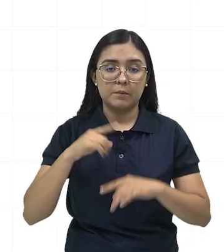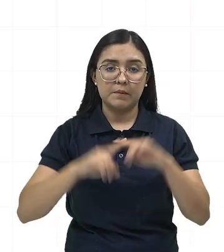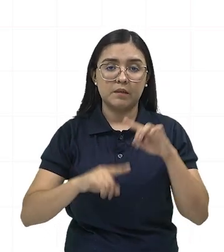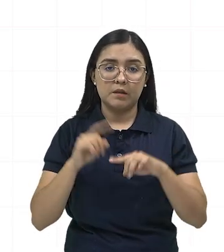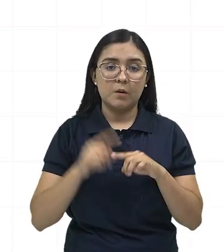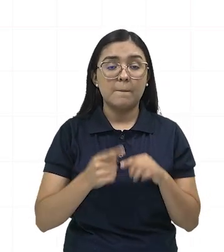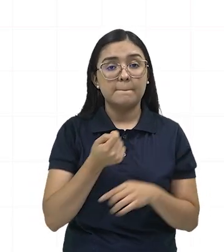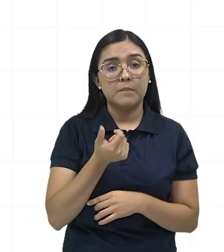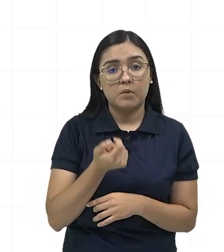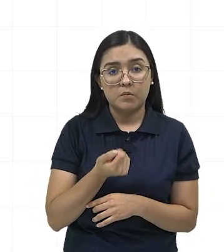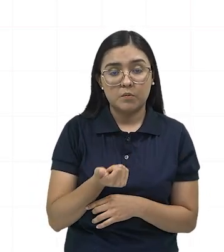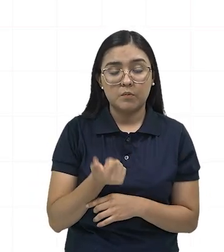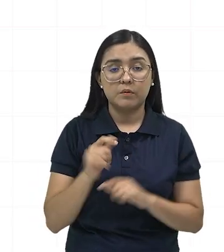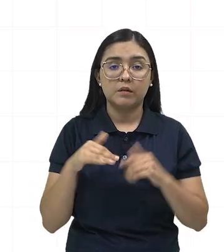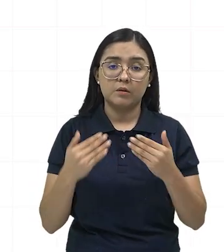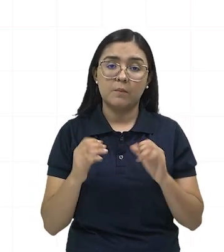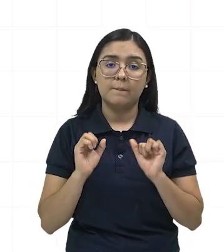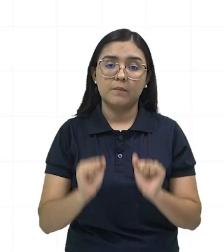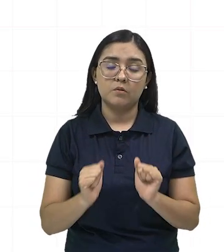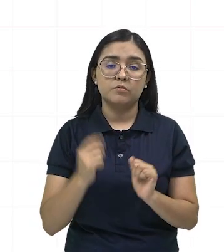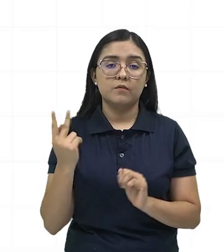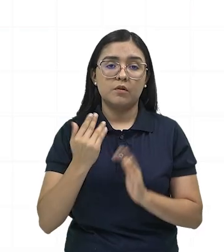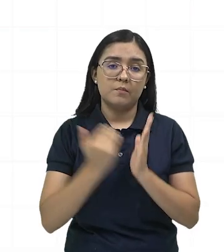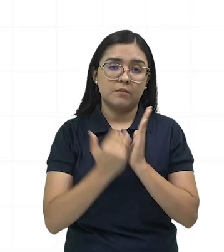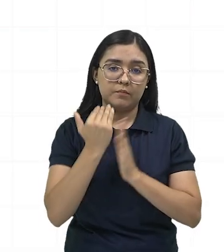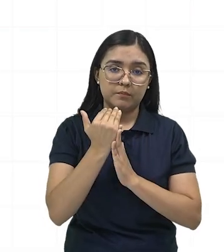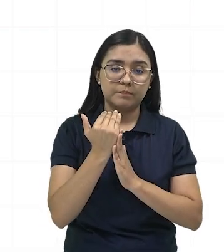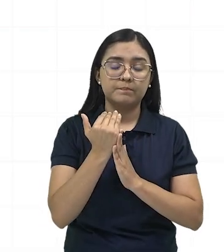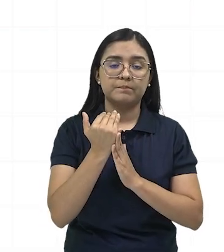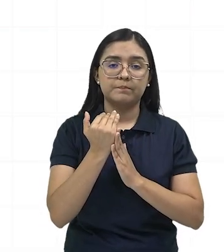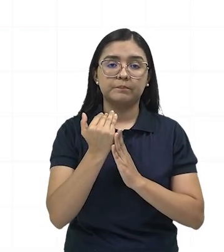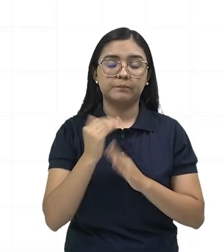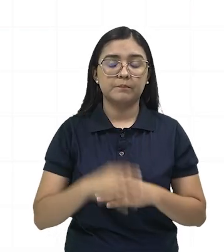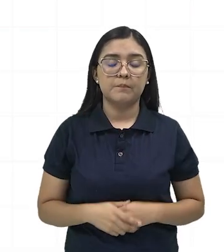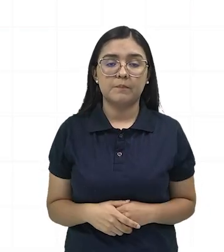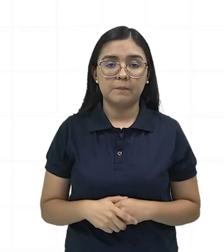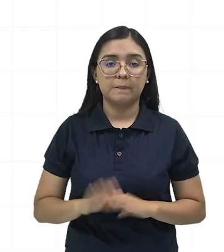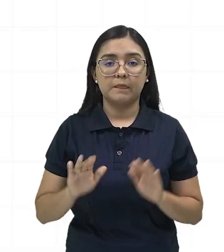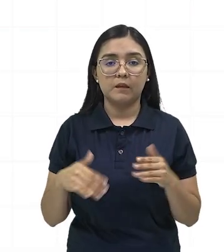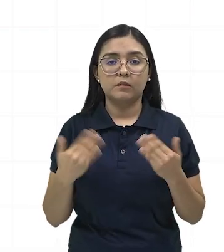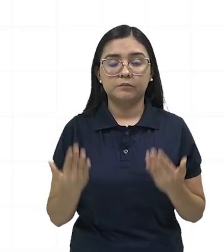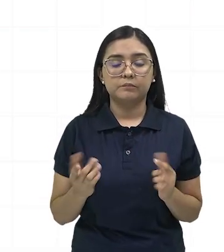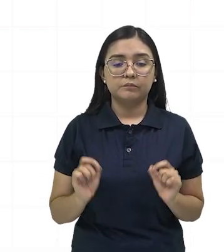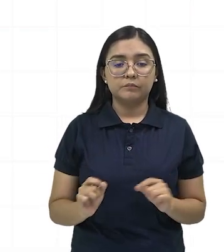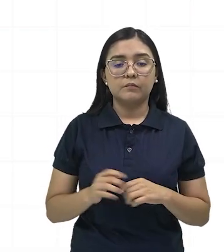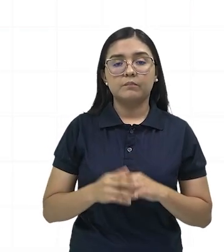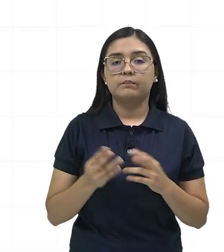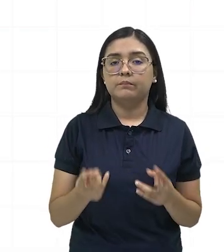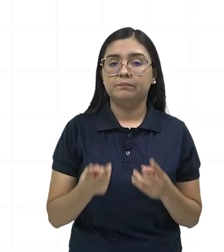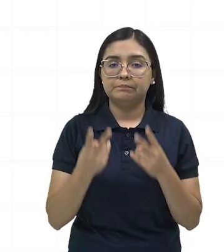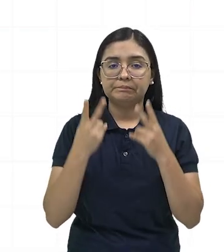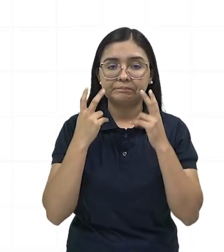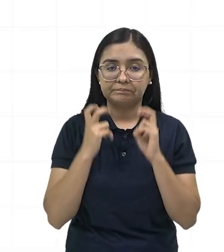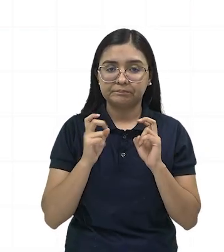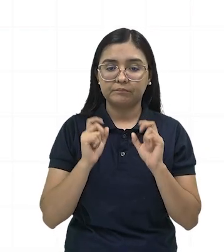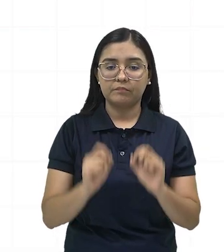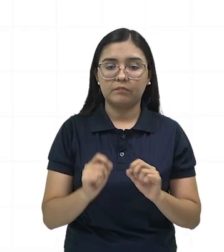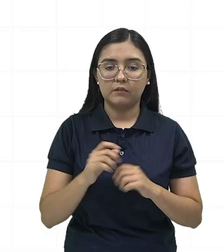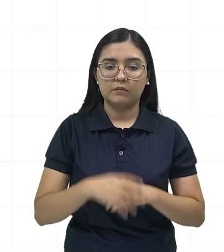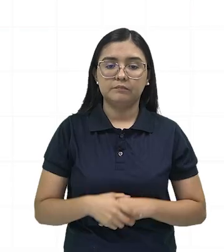Logo, eu consigo aumentar o valor do meu produto, né? Então, percebam que